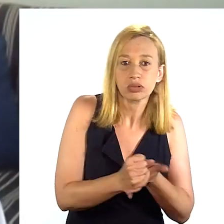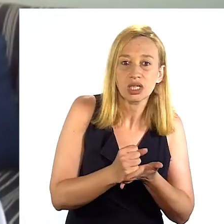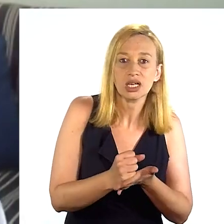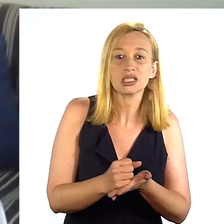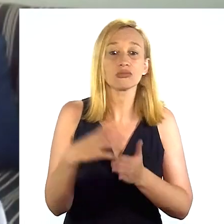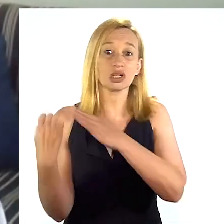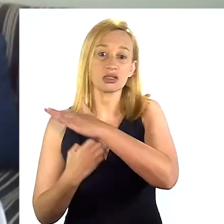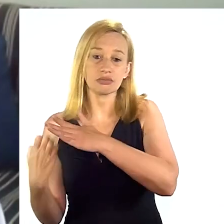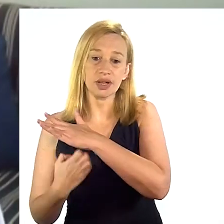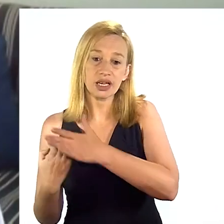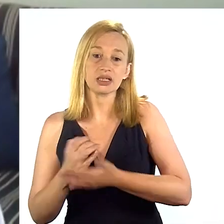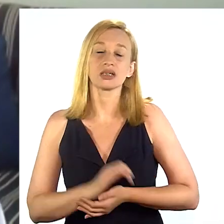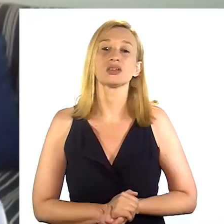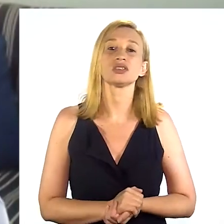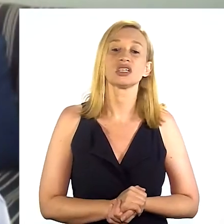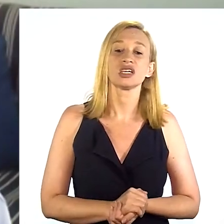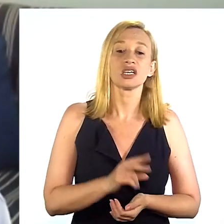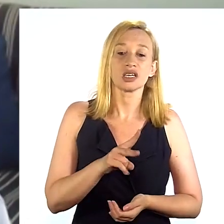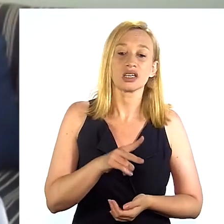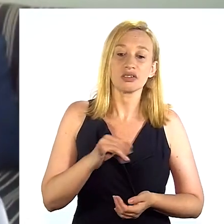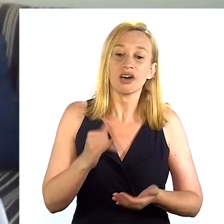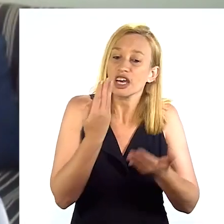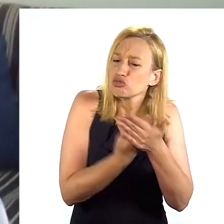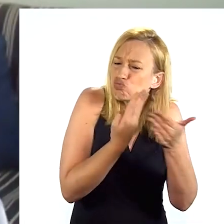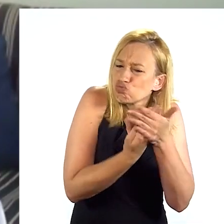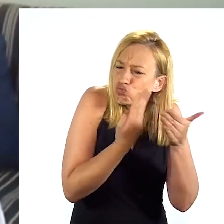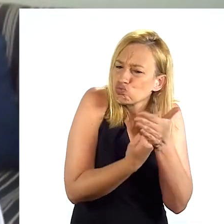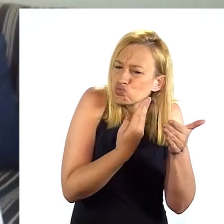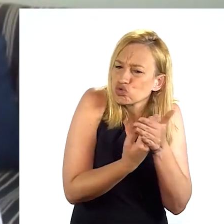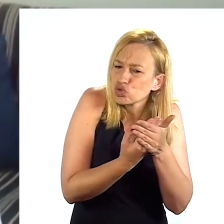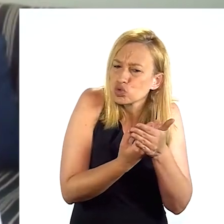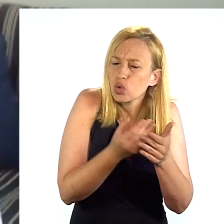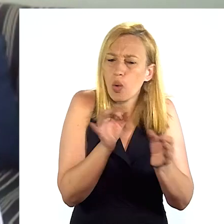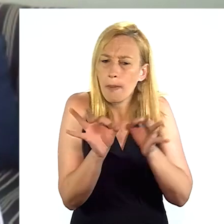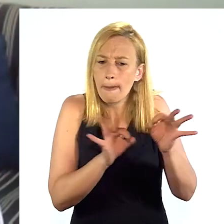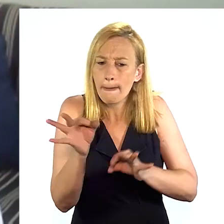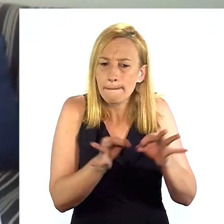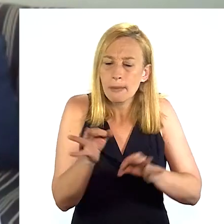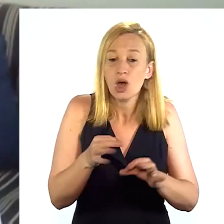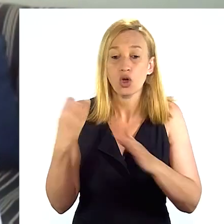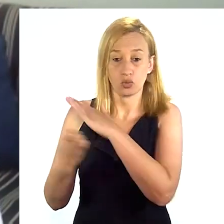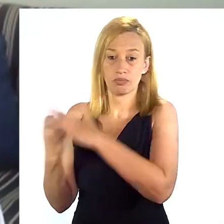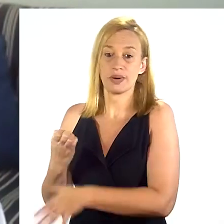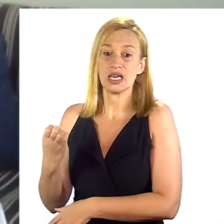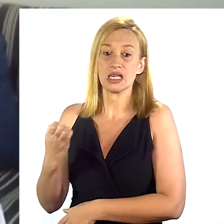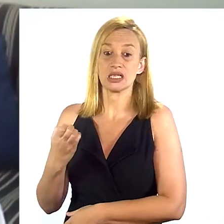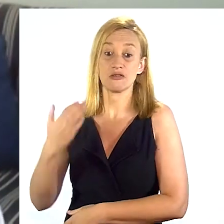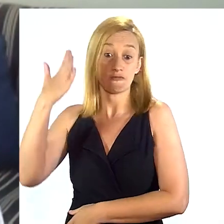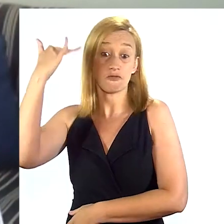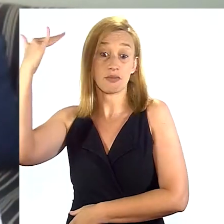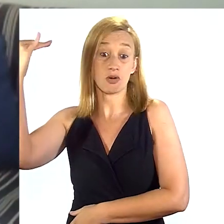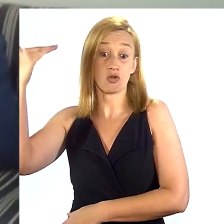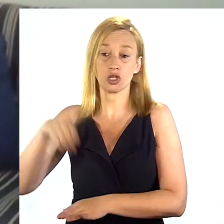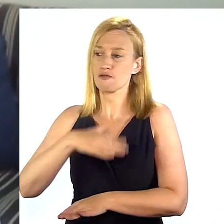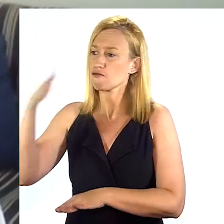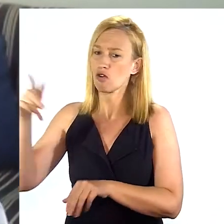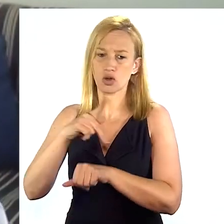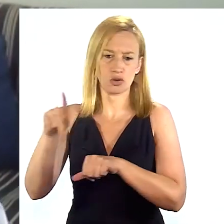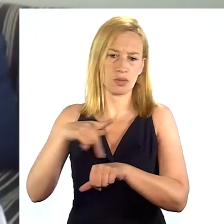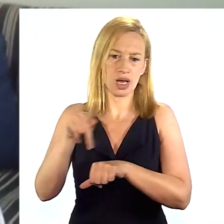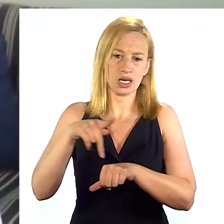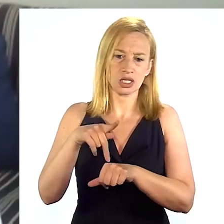a contratação das empresas que vão fazer os estudos. São empresas de renome internacional,